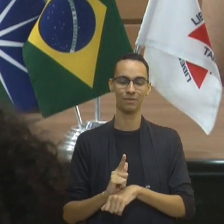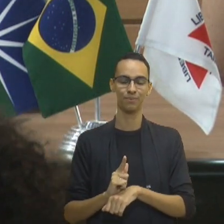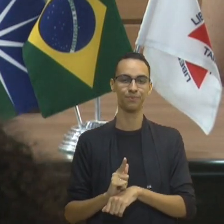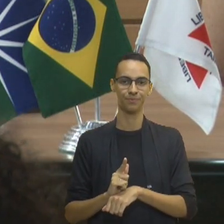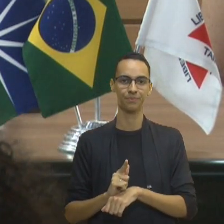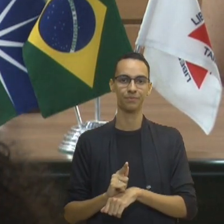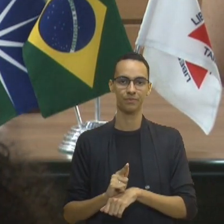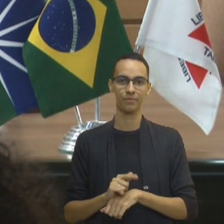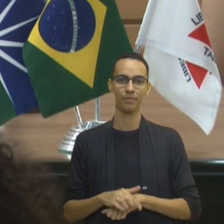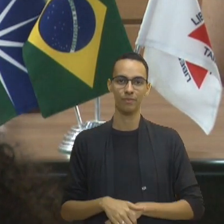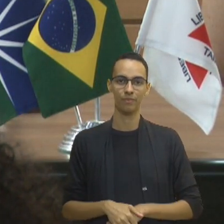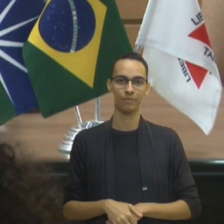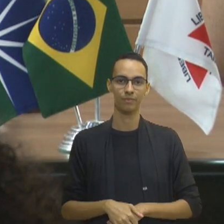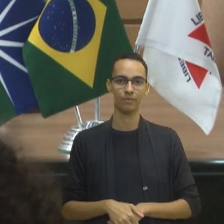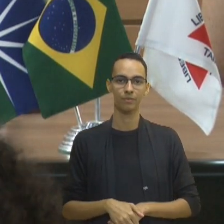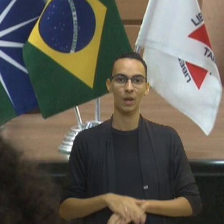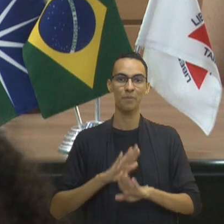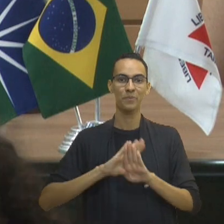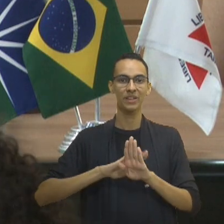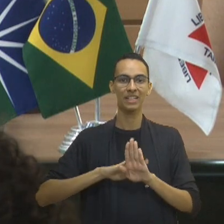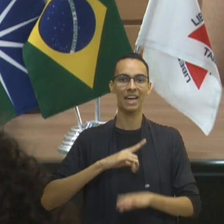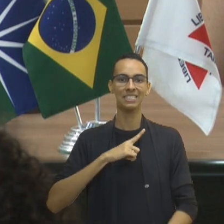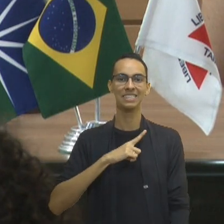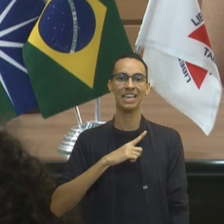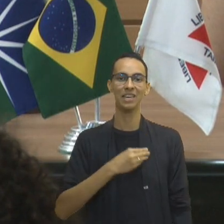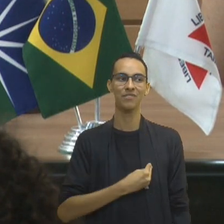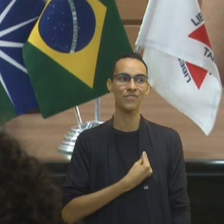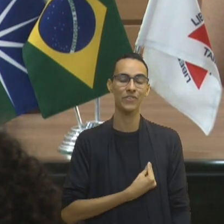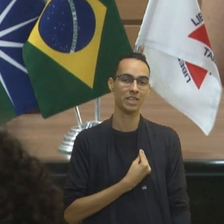Quem gostaria de demitir?